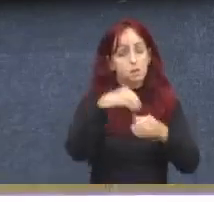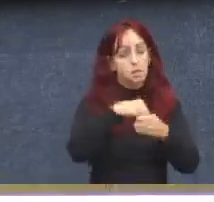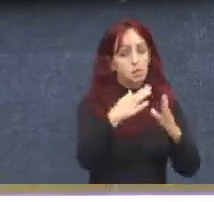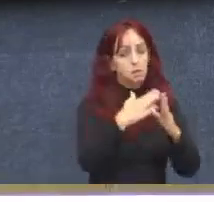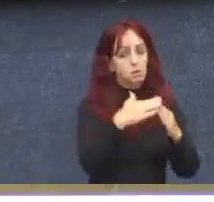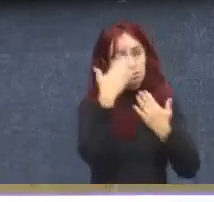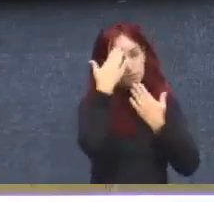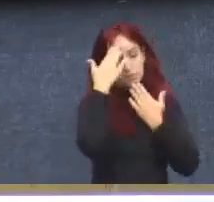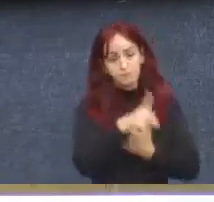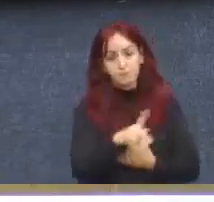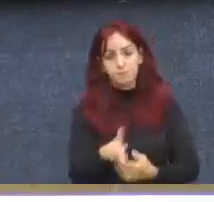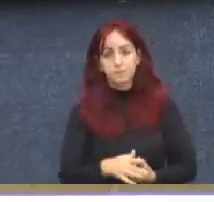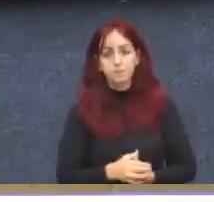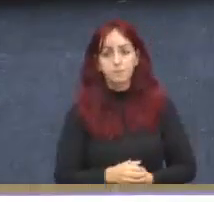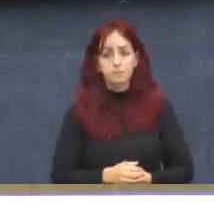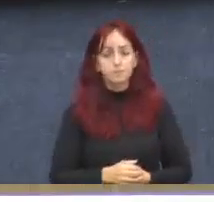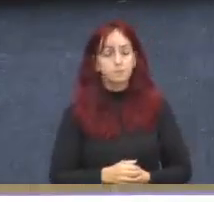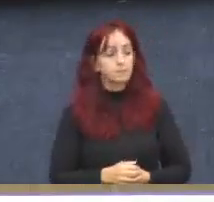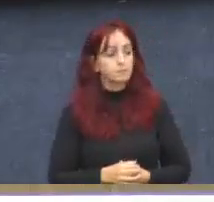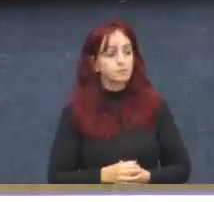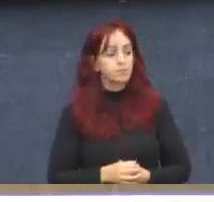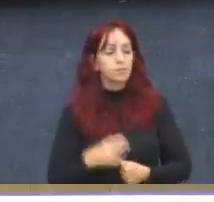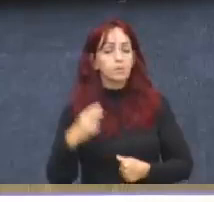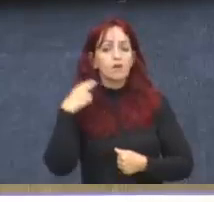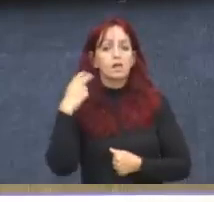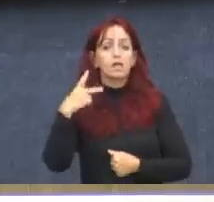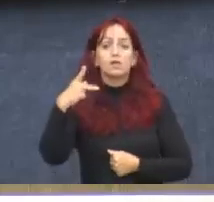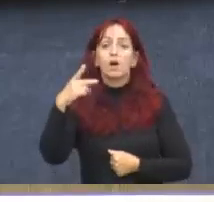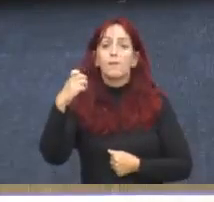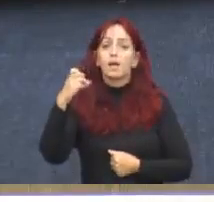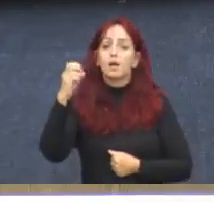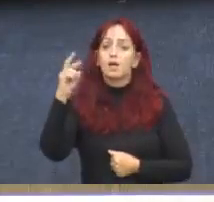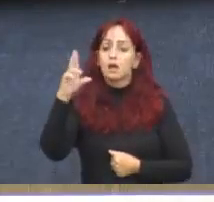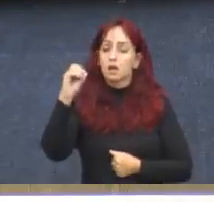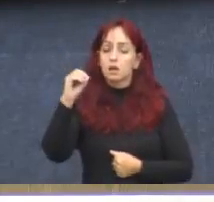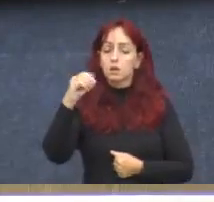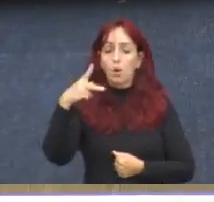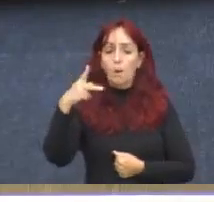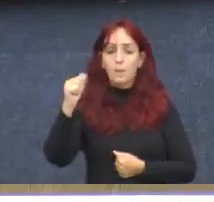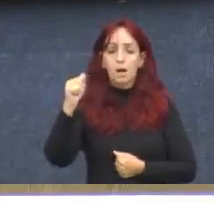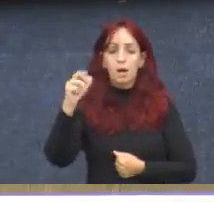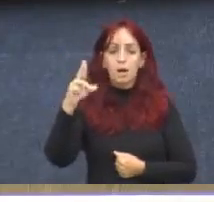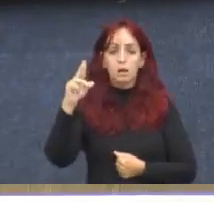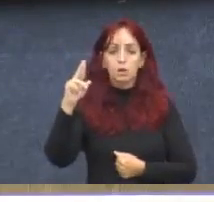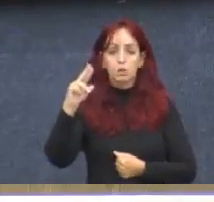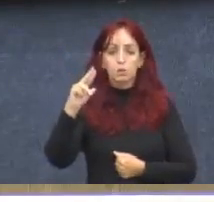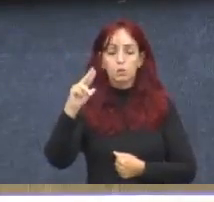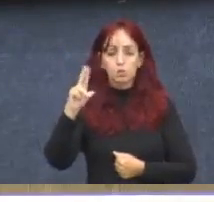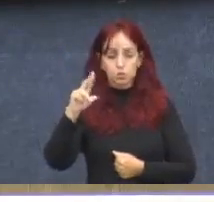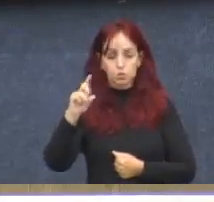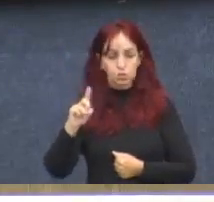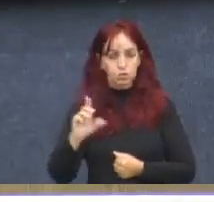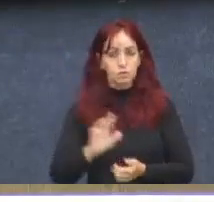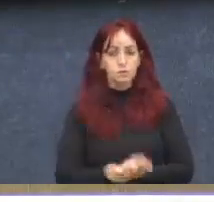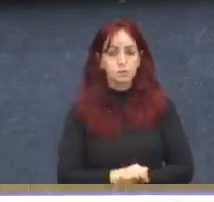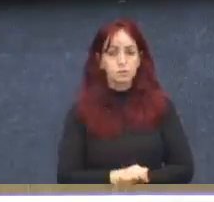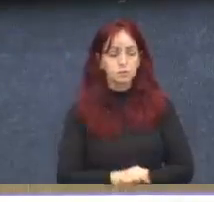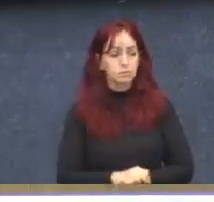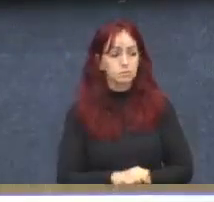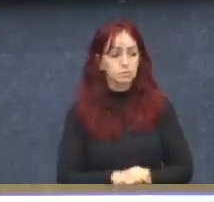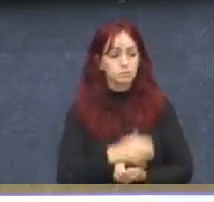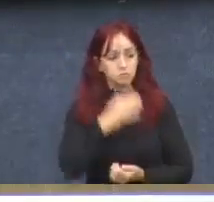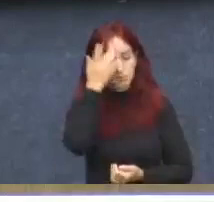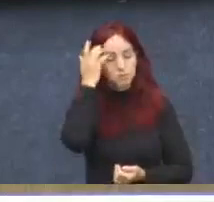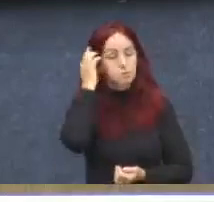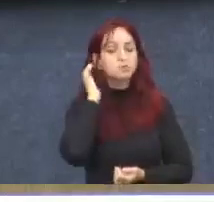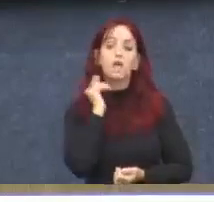presidente. Obrigada, senhora. Vereador Pedro Patrus, líder do Partido dos Trabalhadores, para o seu tempo de liderança. Aliás, assuntos